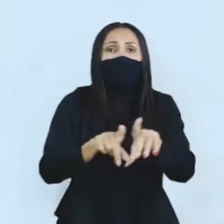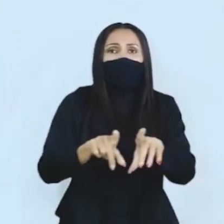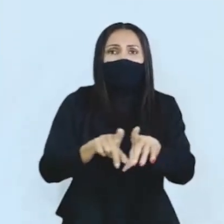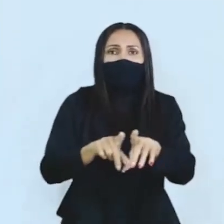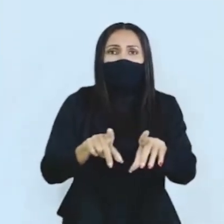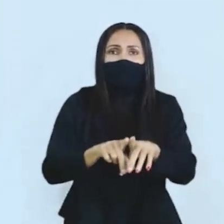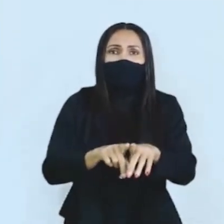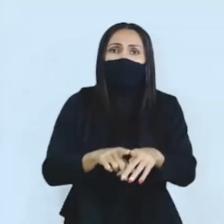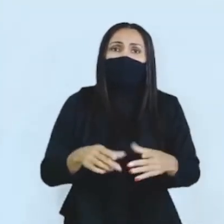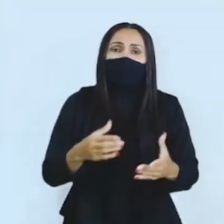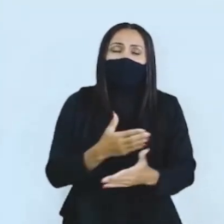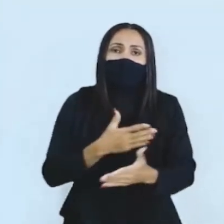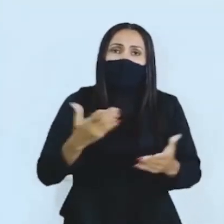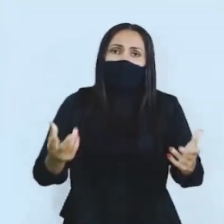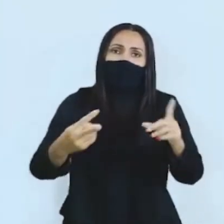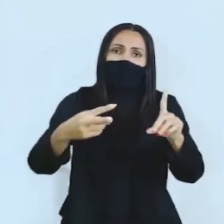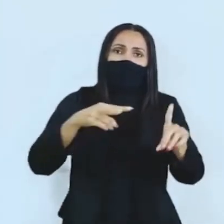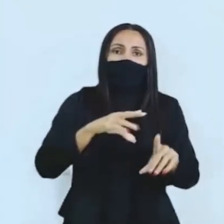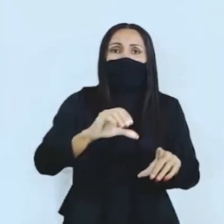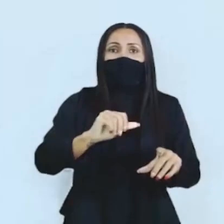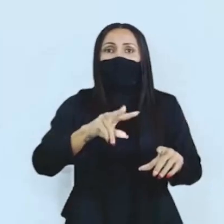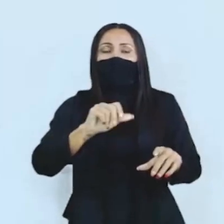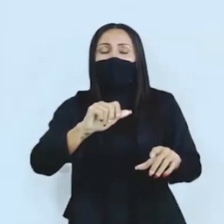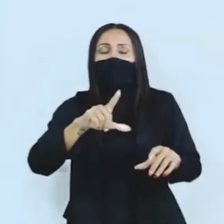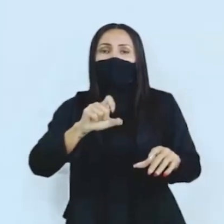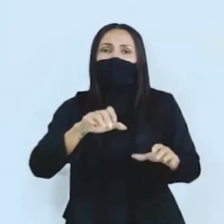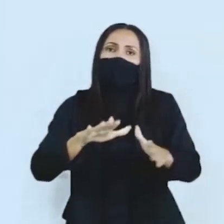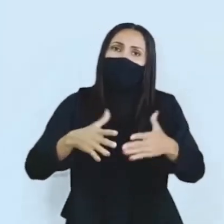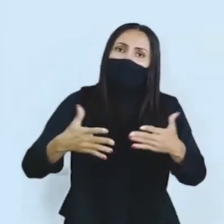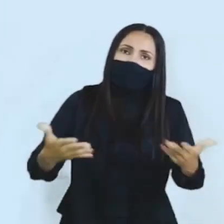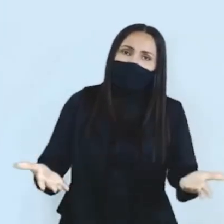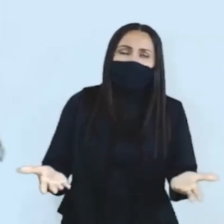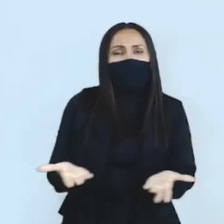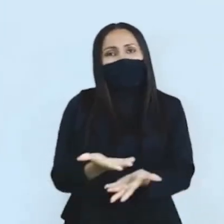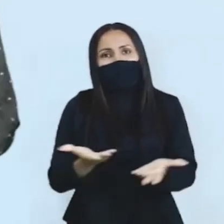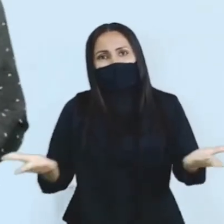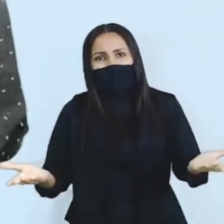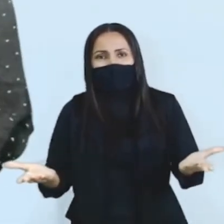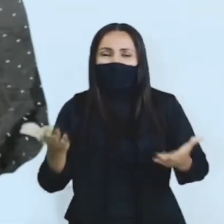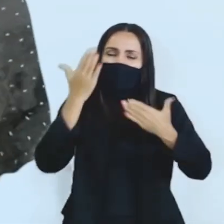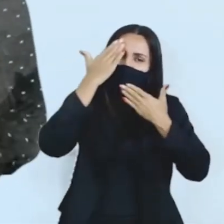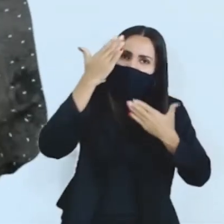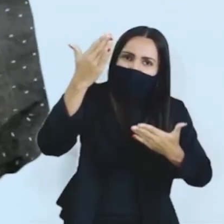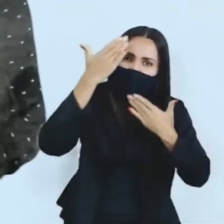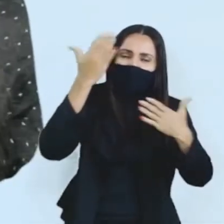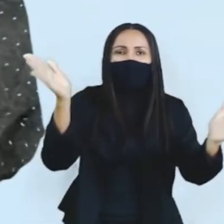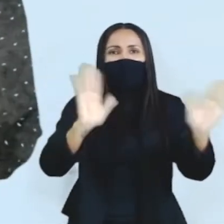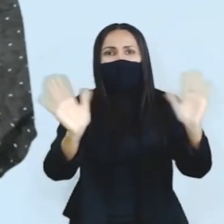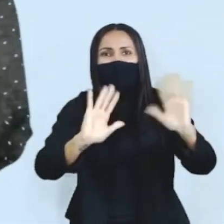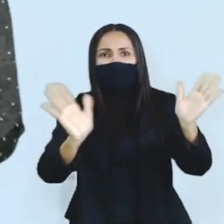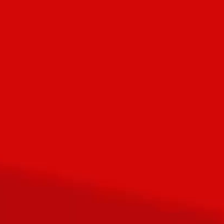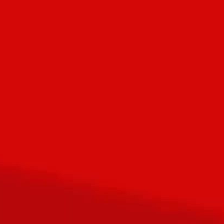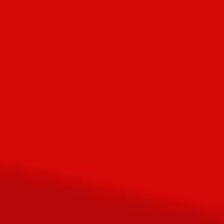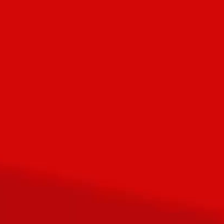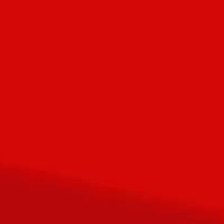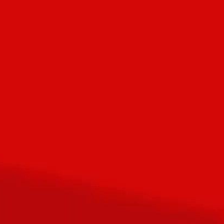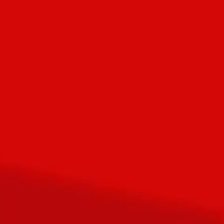as propriedades da perspectiva cavaleira. Então, é isso. Obrigada e até a próxima aula.